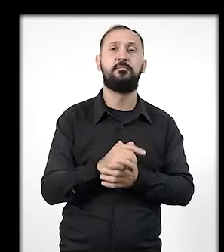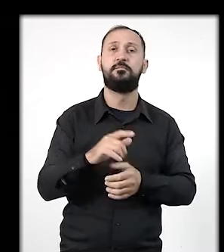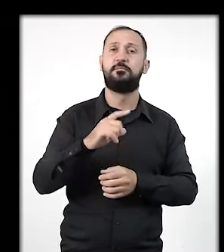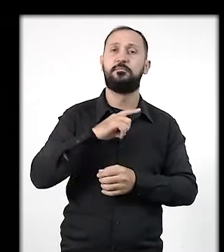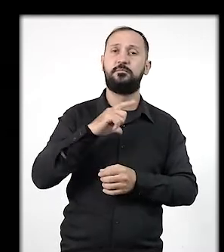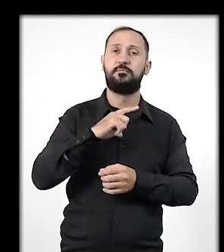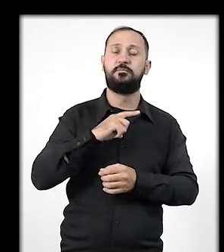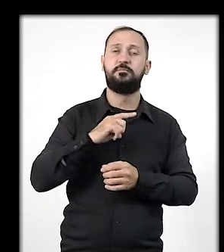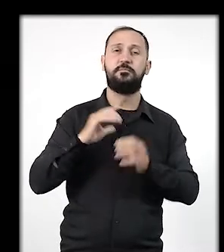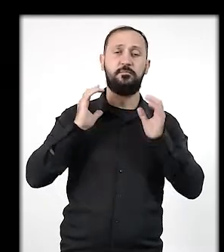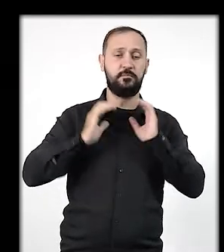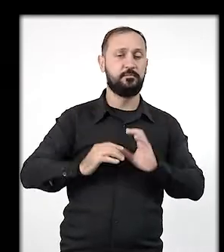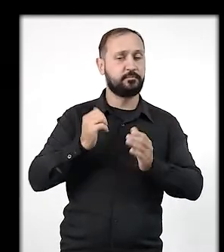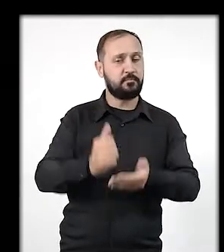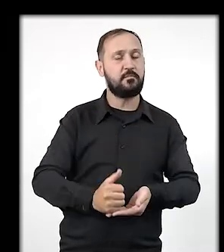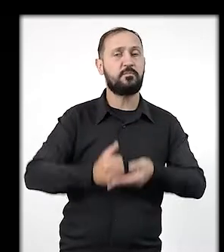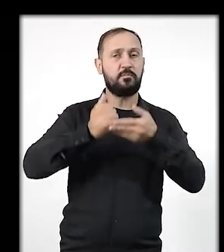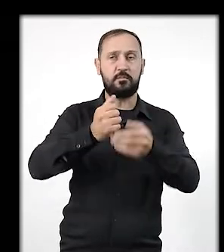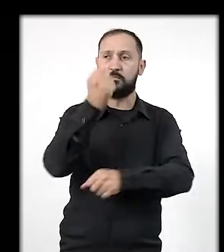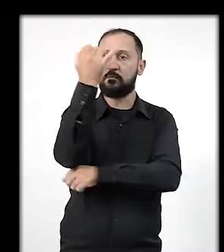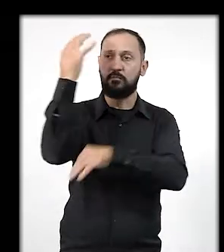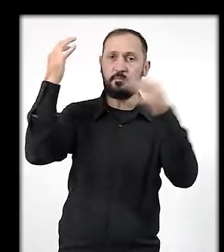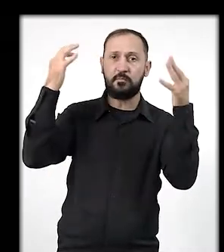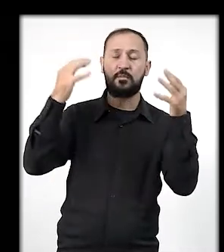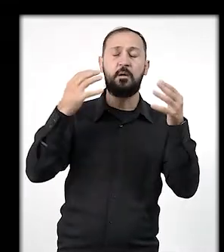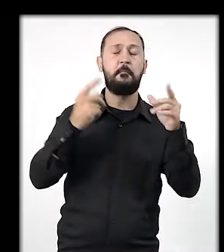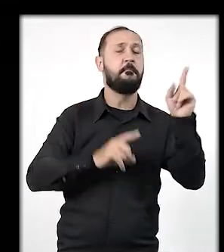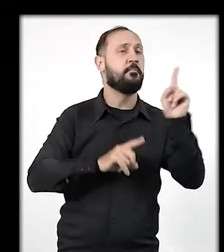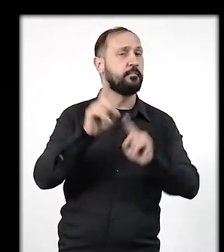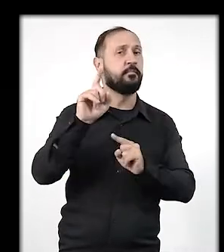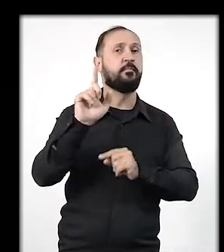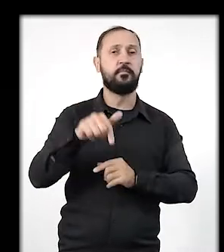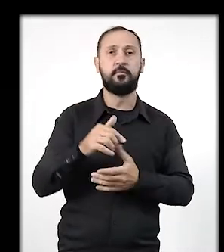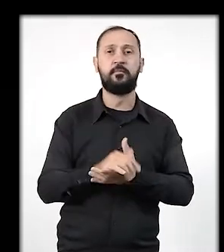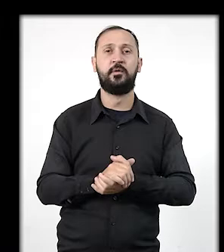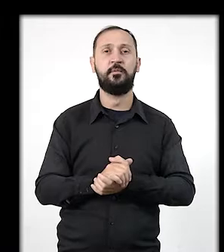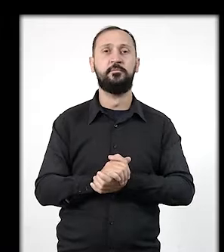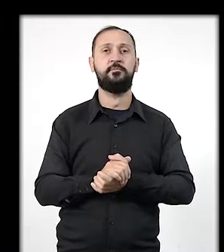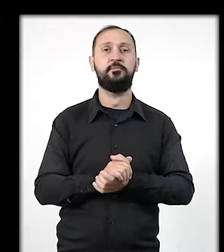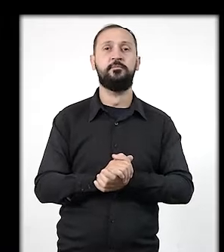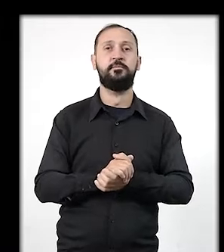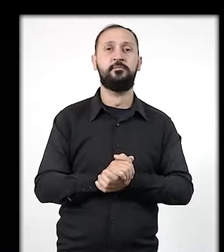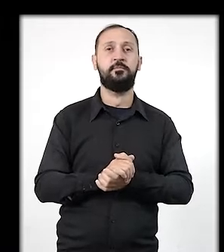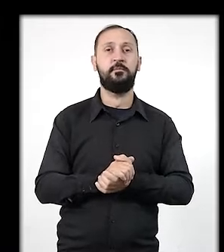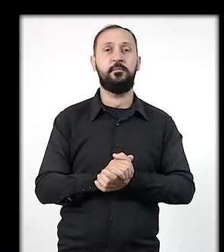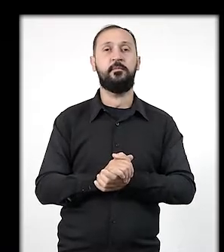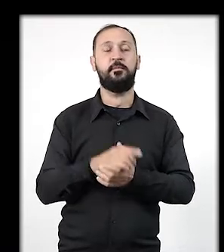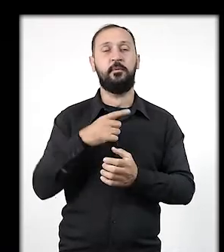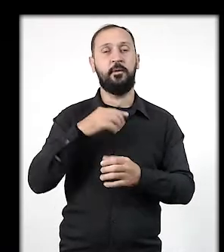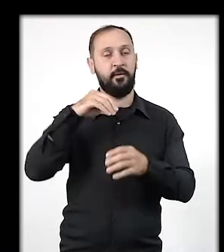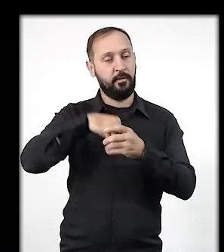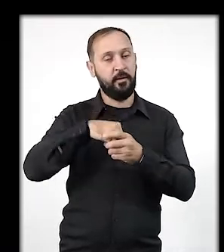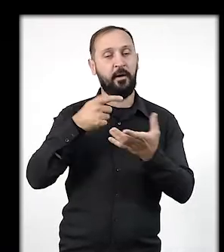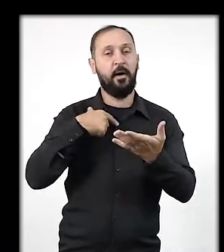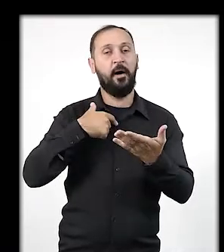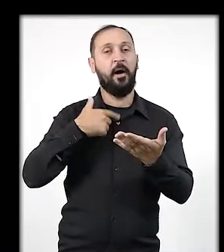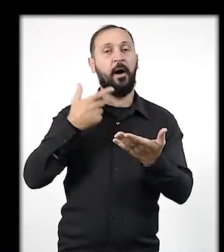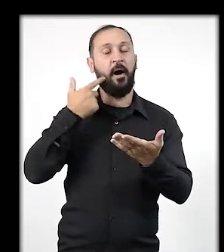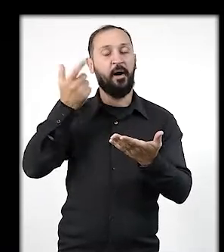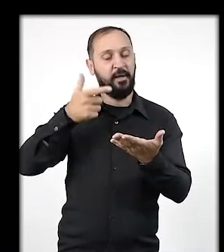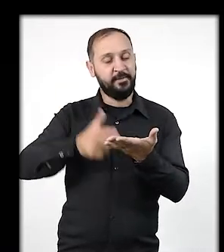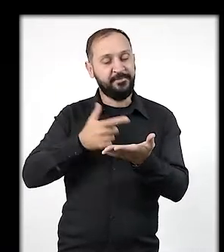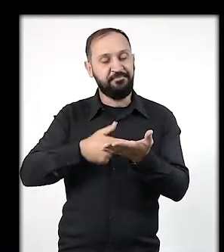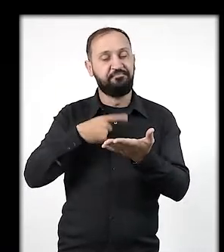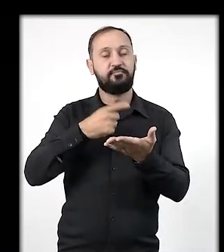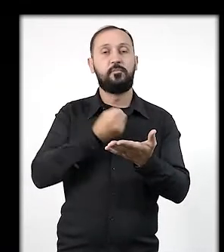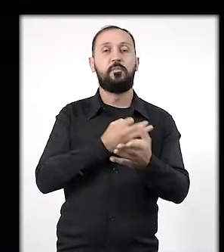e também tinham um comportamento pró-meio ambiente elevado, ou seja, eram pessoas que, de acordo com a literatura, com nível